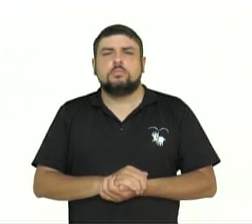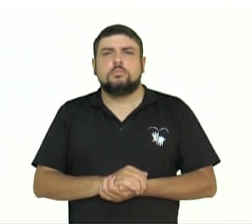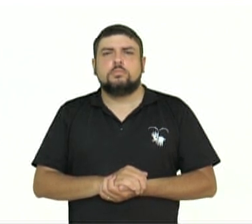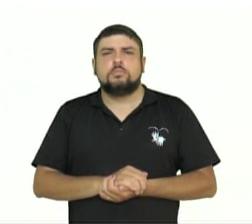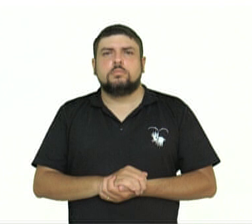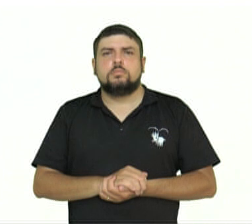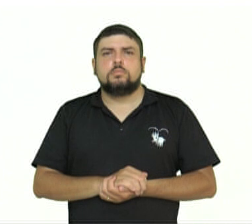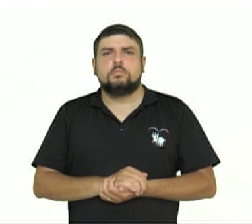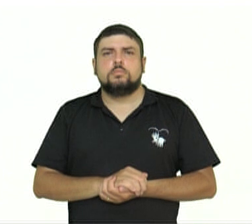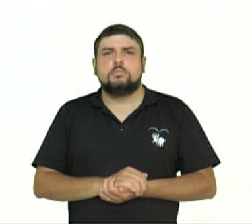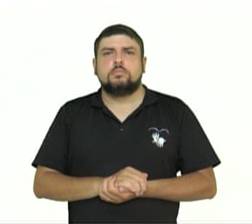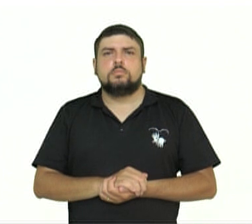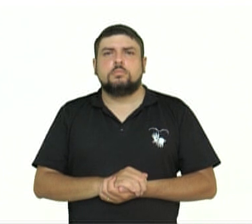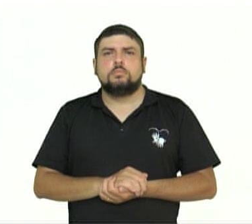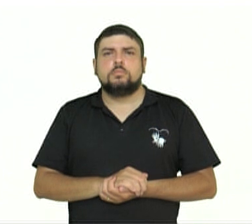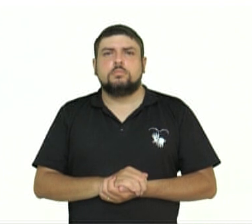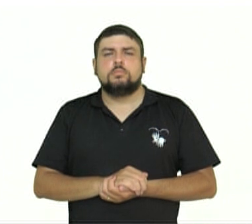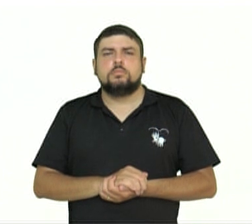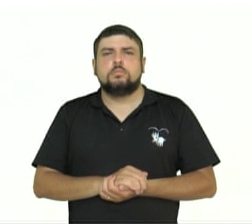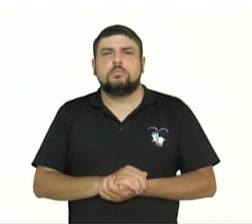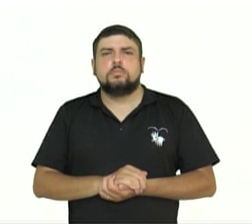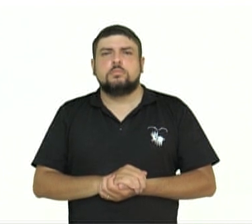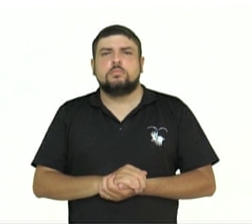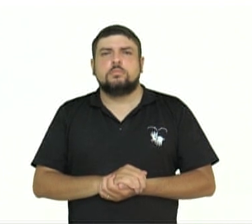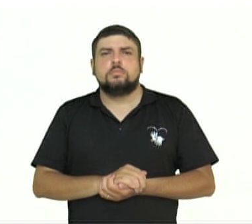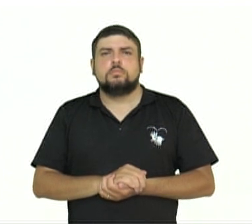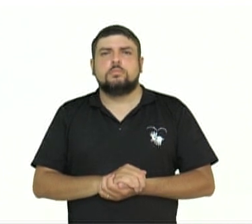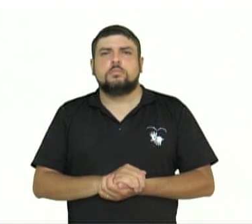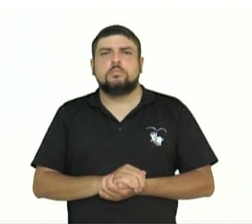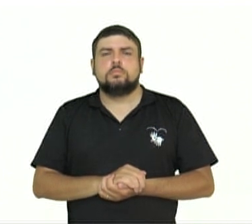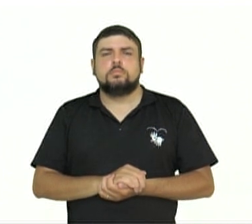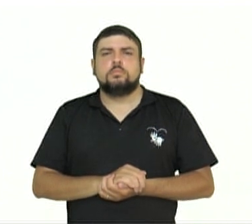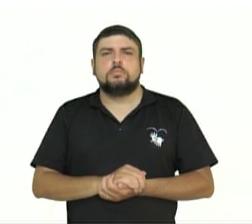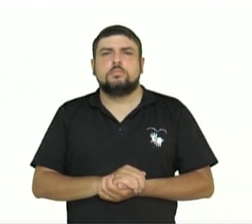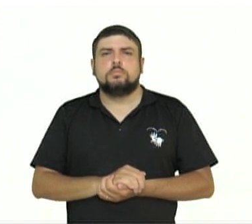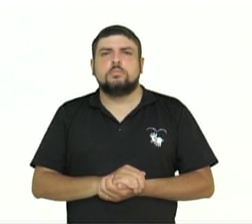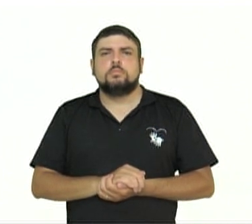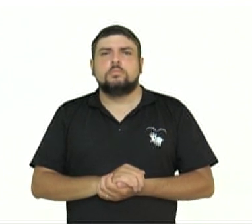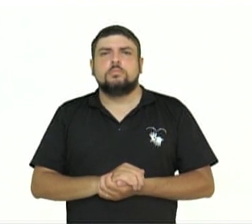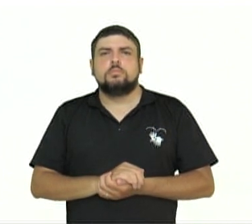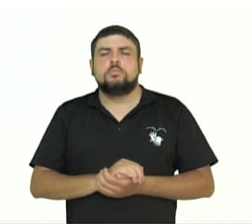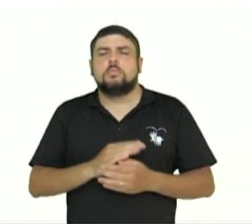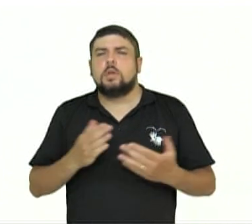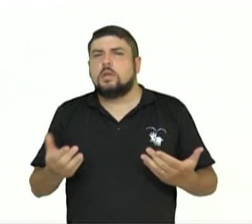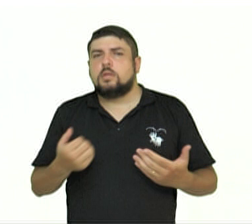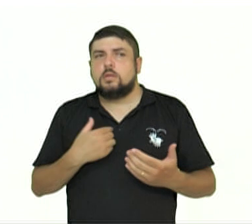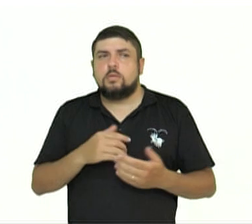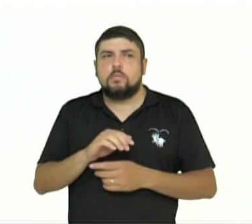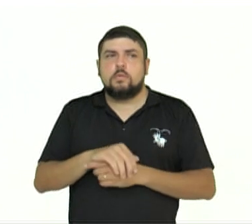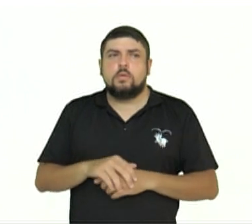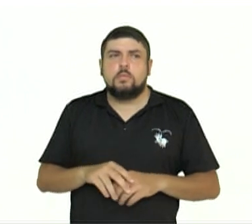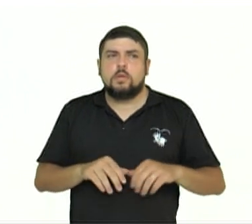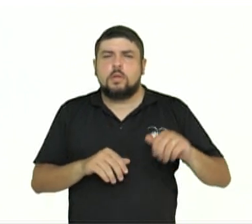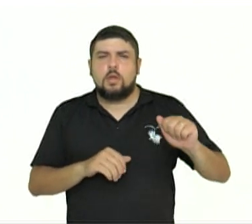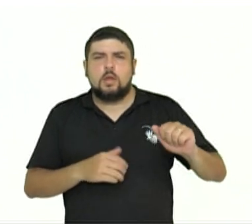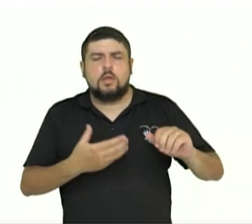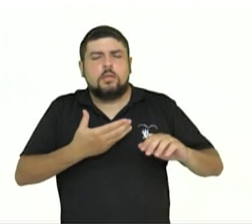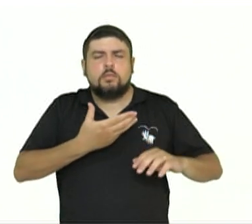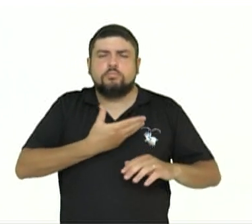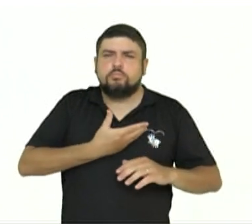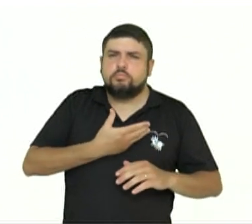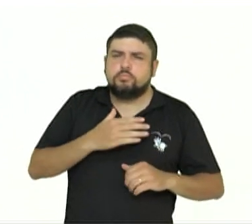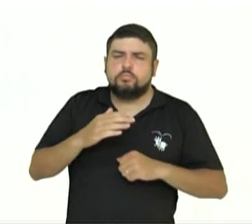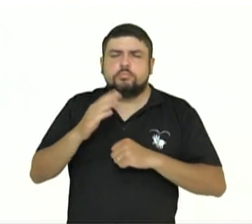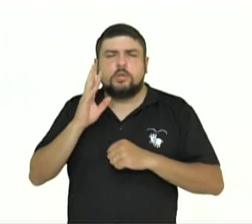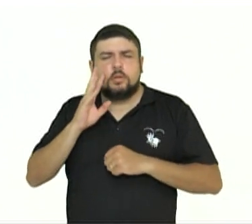agressiva. Né? Então, ali na A, amistosa, significa, né, amigável, né? Ou é na B, autoritária, ou será que na